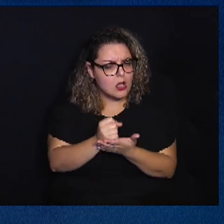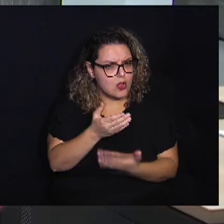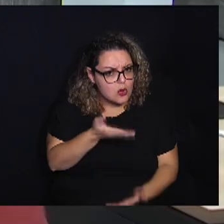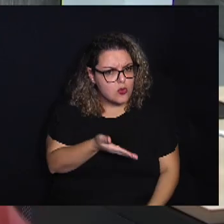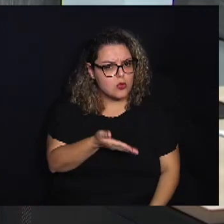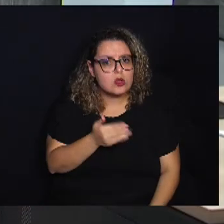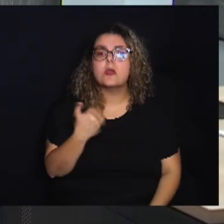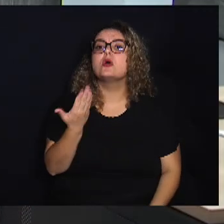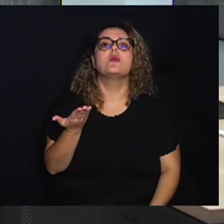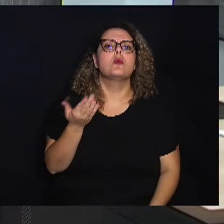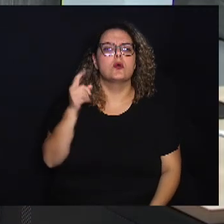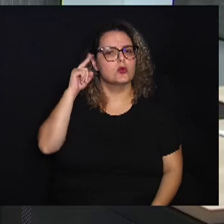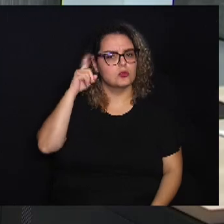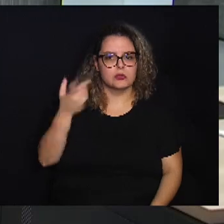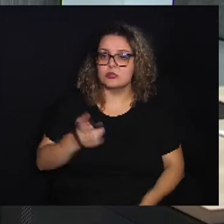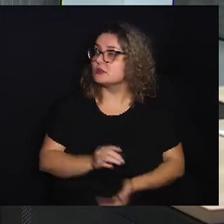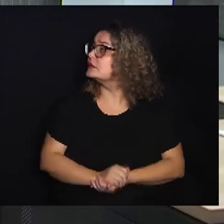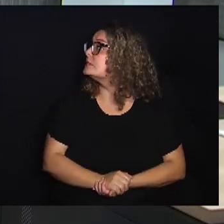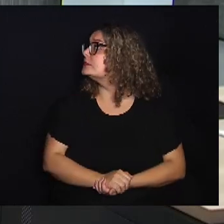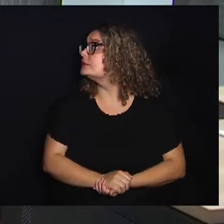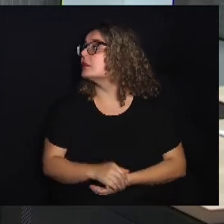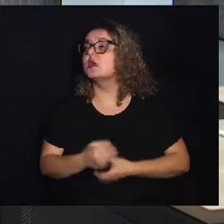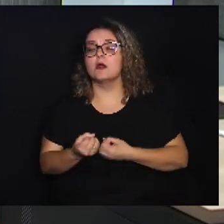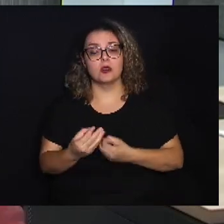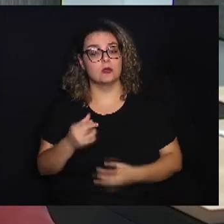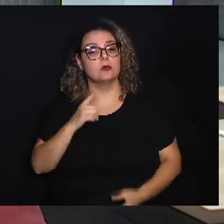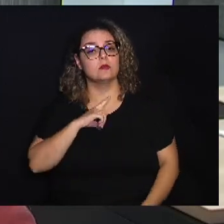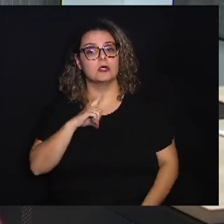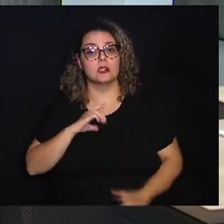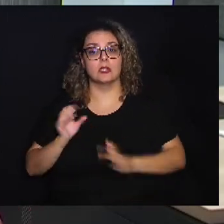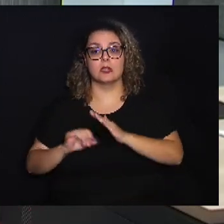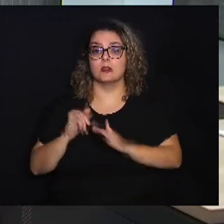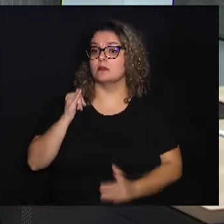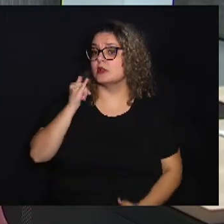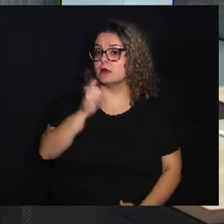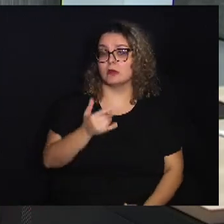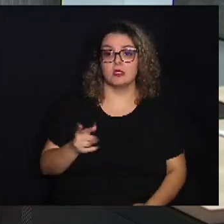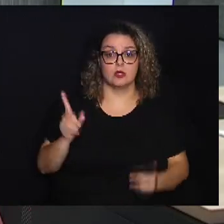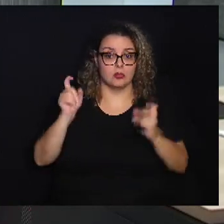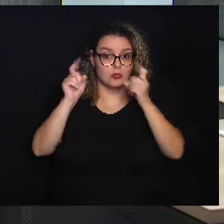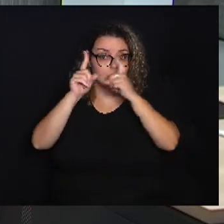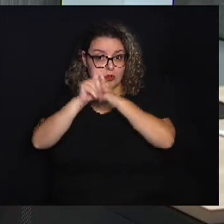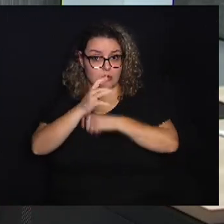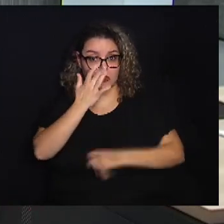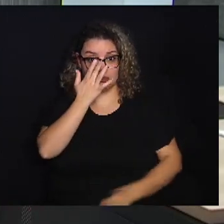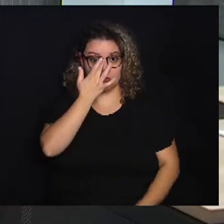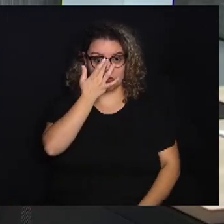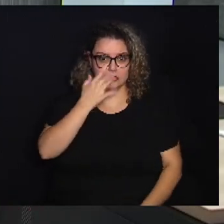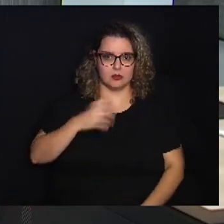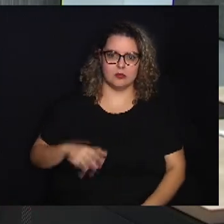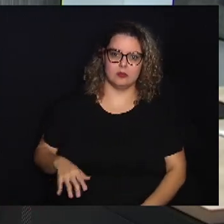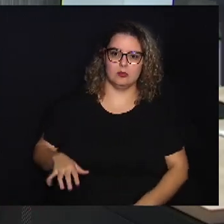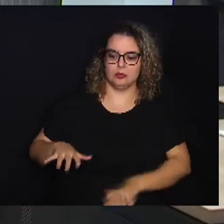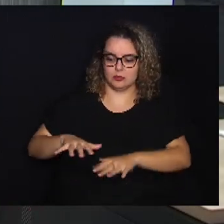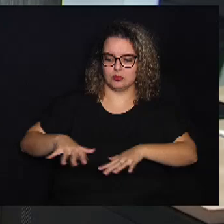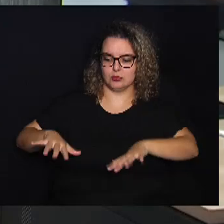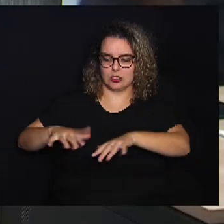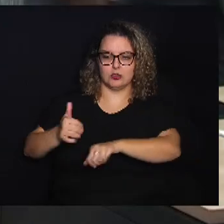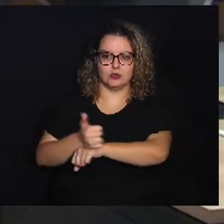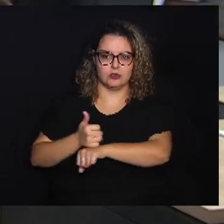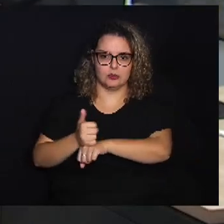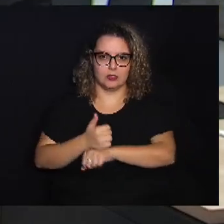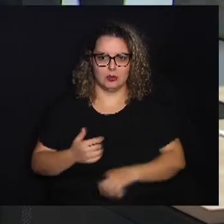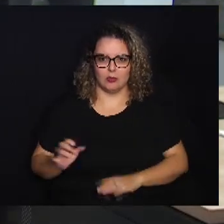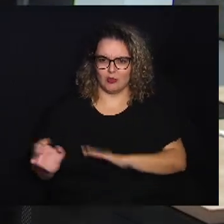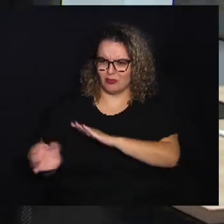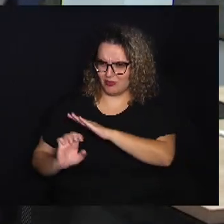qual data. Uma das informações que nós temos é que a empresa falou que está com uma dificuldade, né, do seu quadro de profissionais. Uma